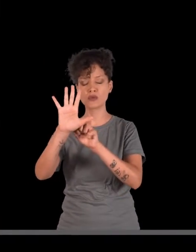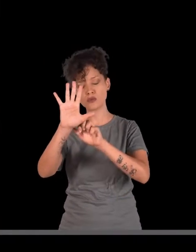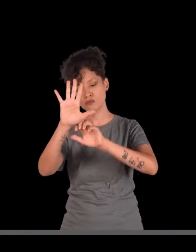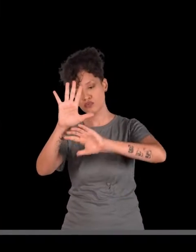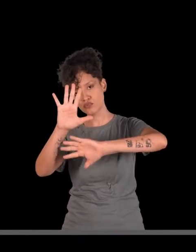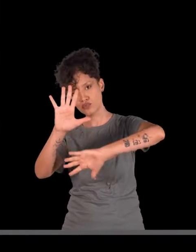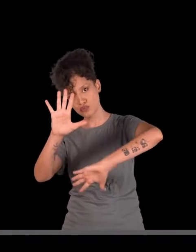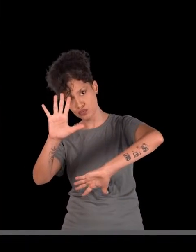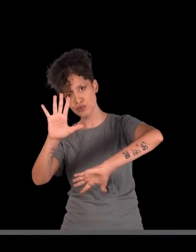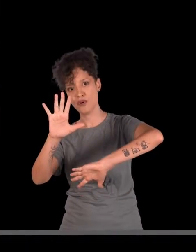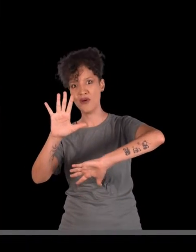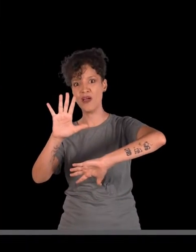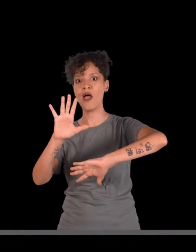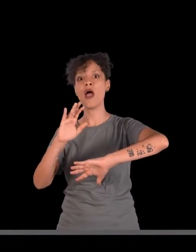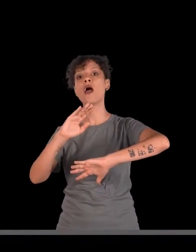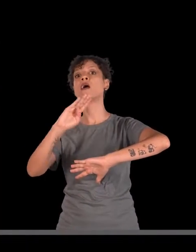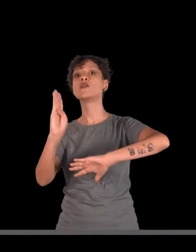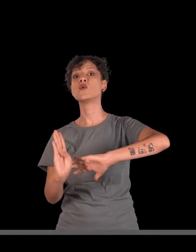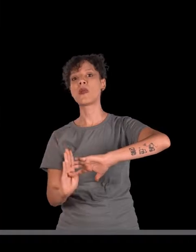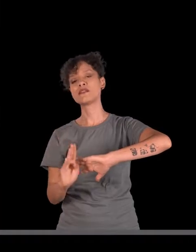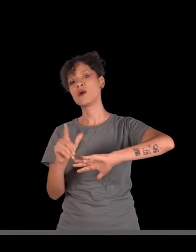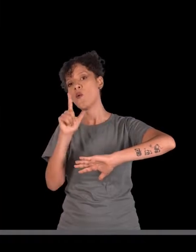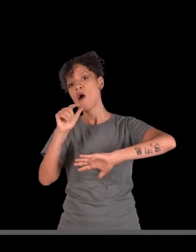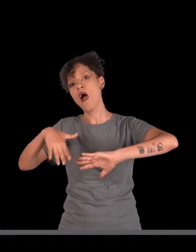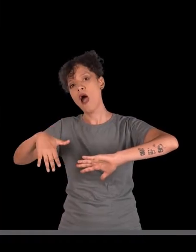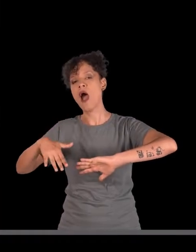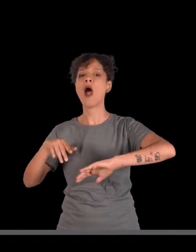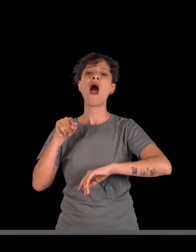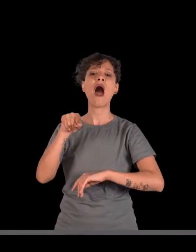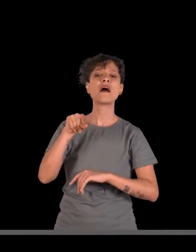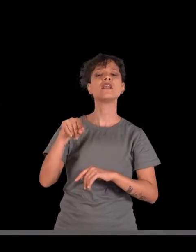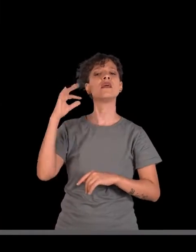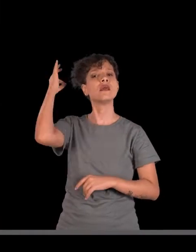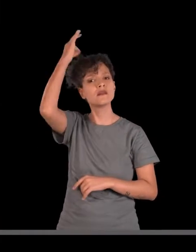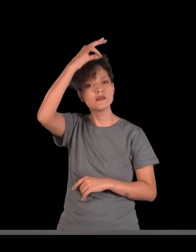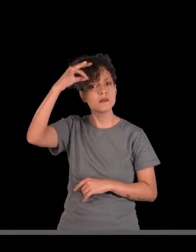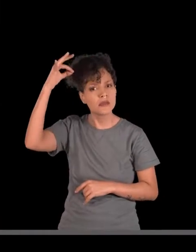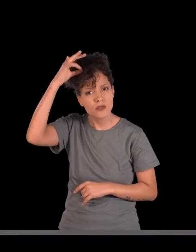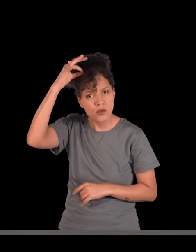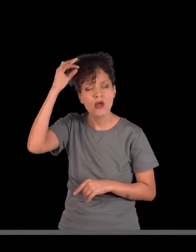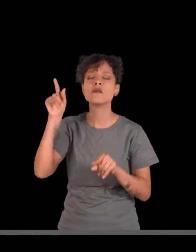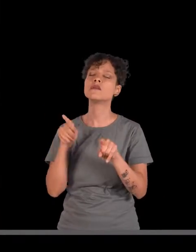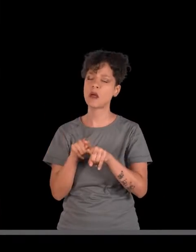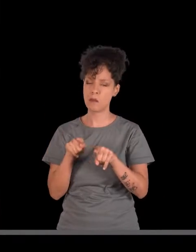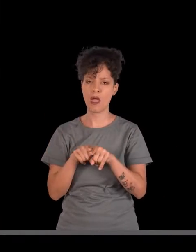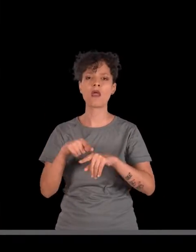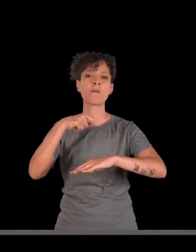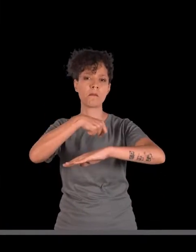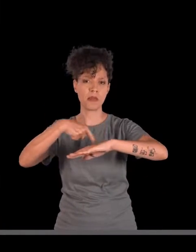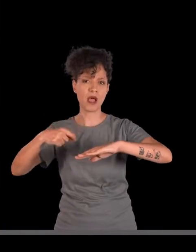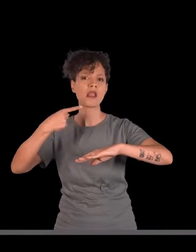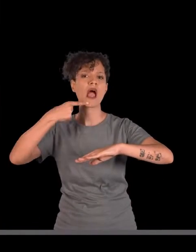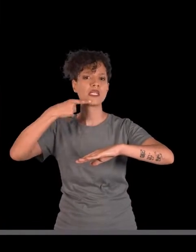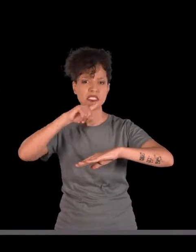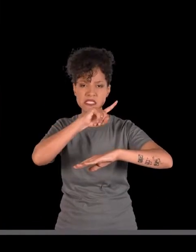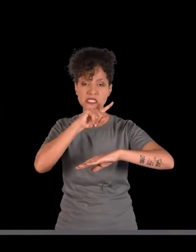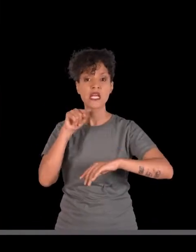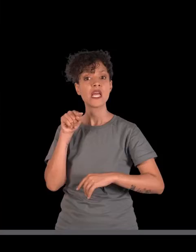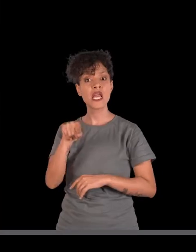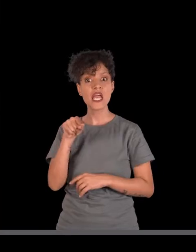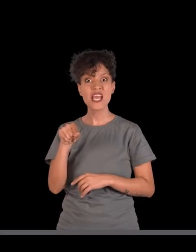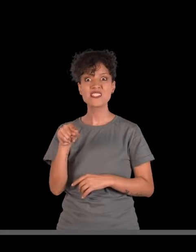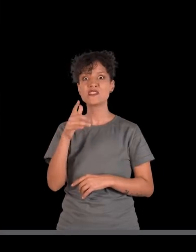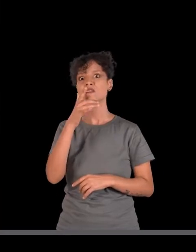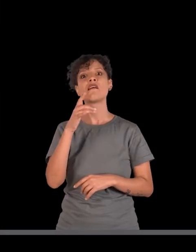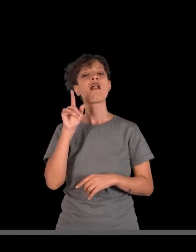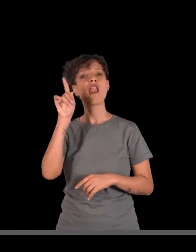outras áreas do litoral, mais a Sudeste, ali na região hoje onde é o Espírito Santo. E, obviamente, isso também era um